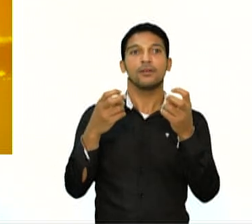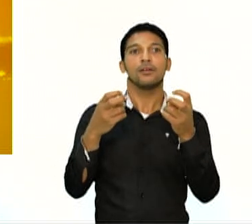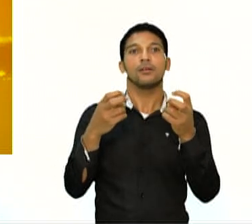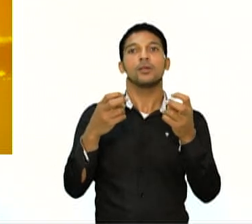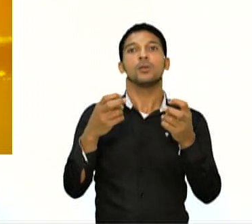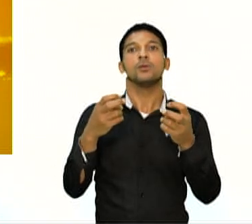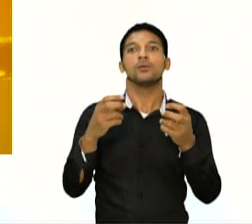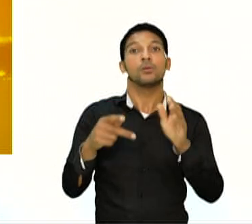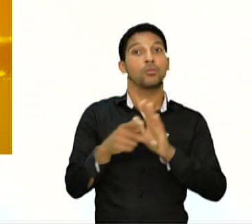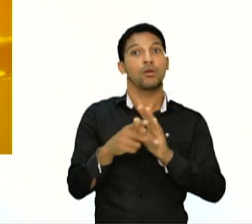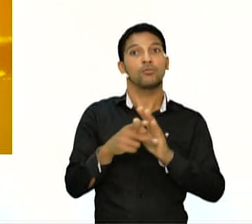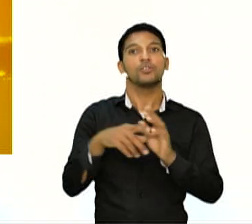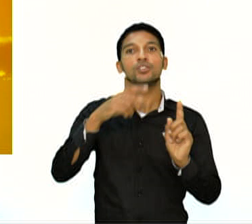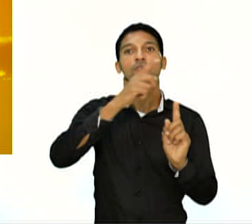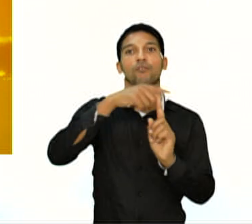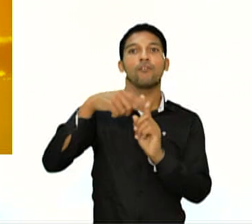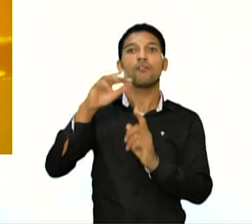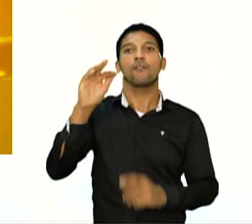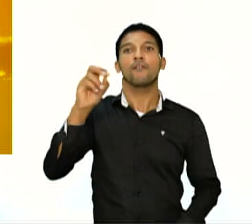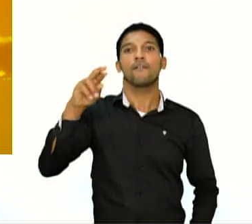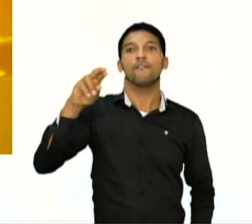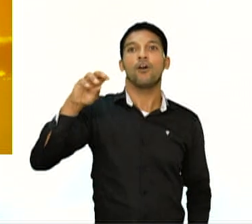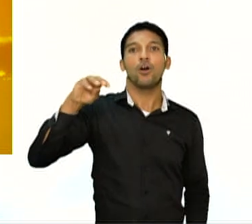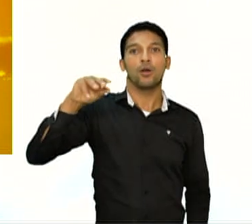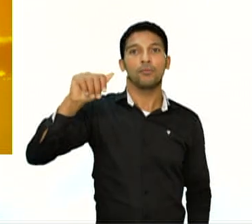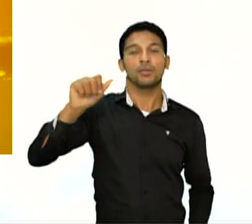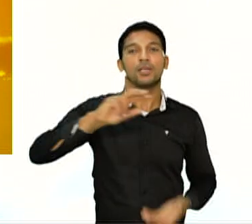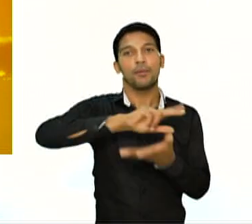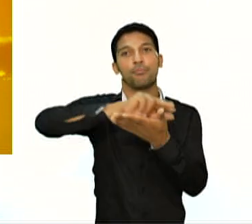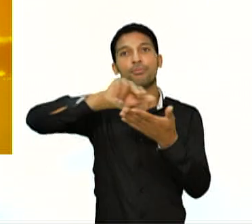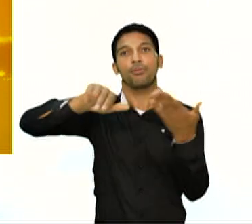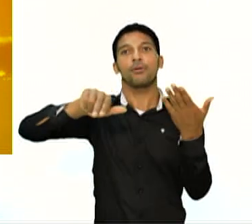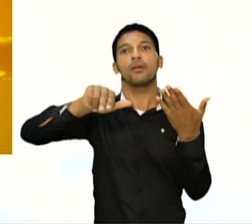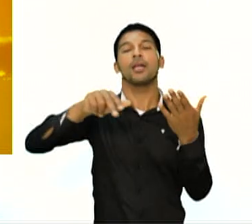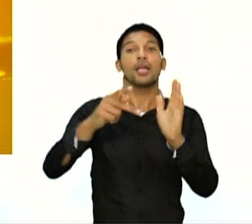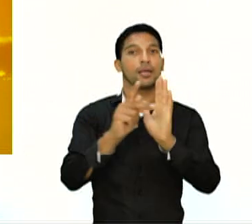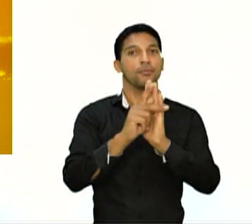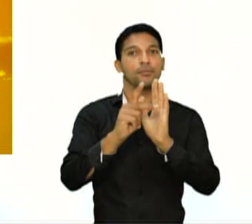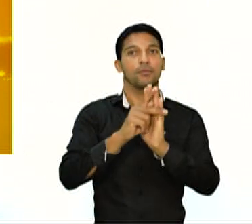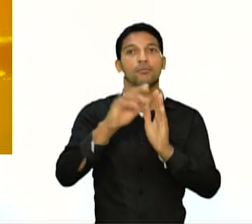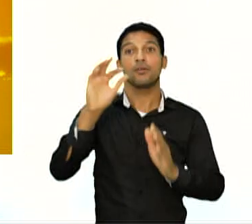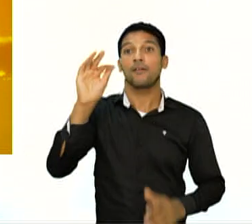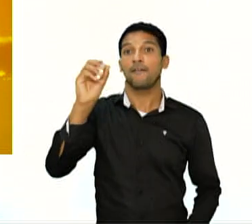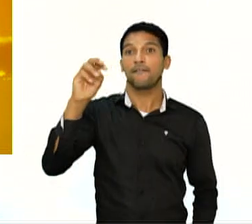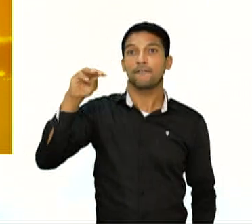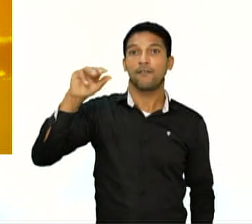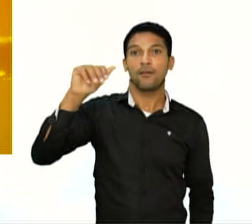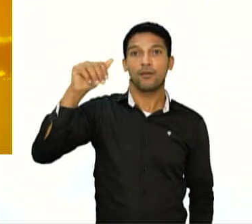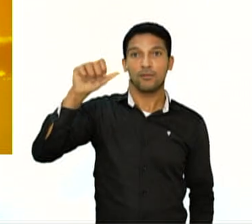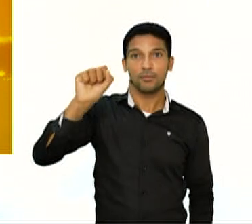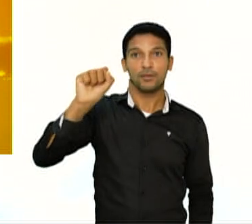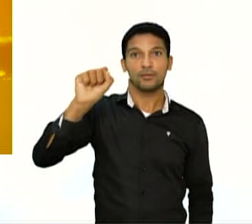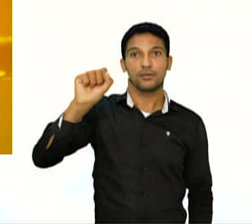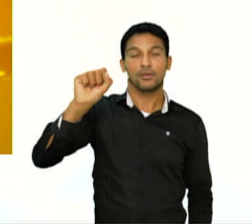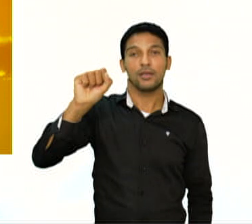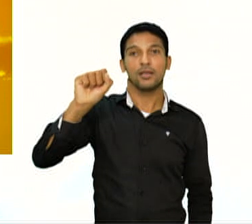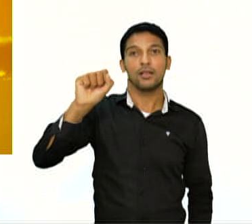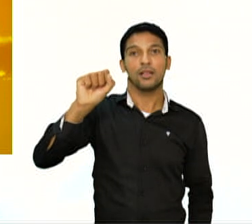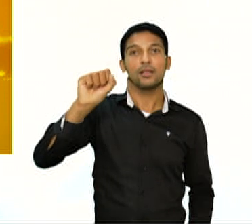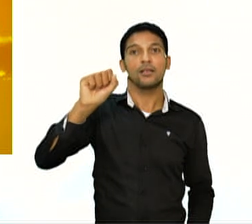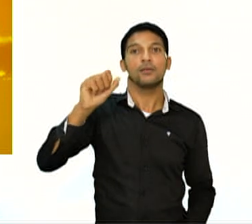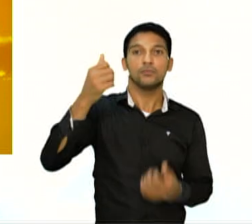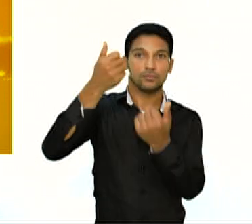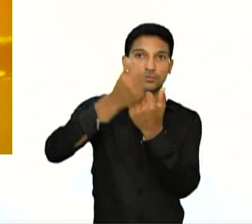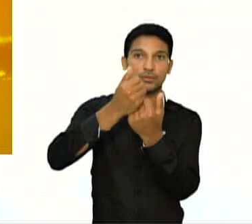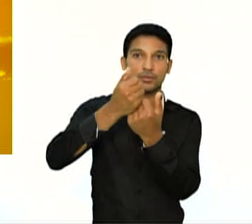algumas questões de vestibular ou até mesmo textos, a palavra formas, ela vem no lugar de conceituar